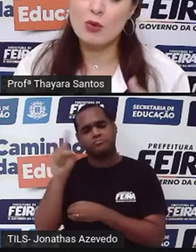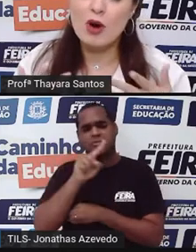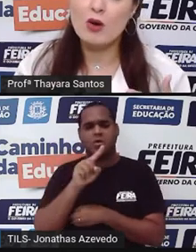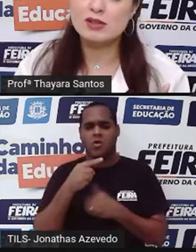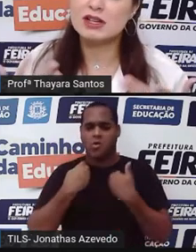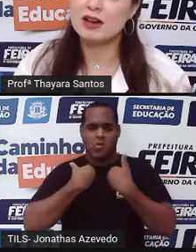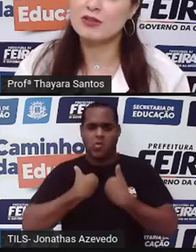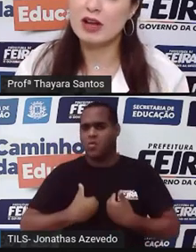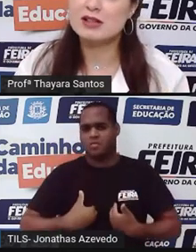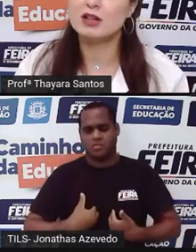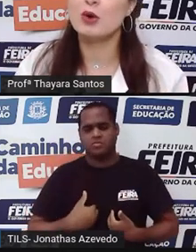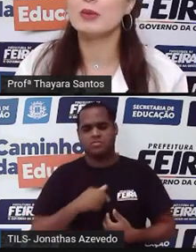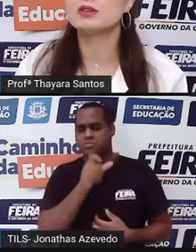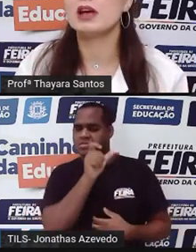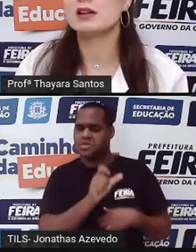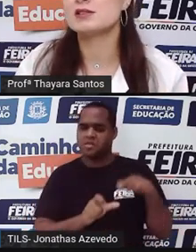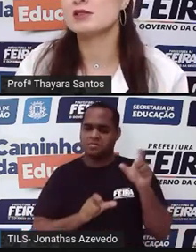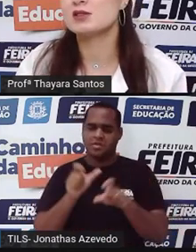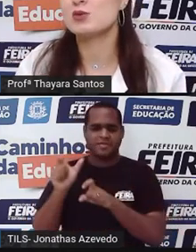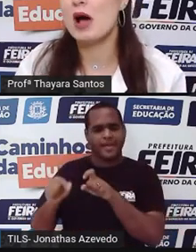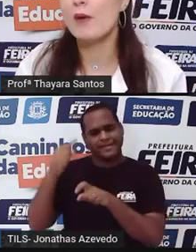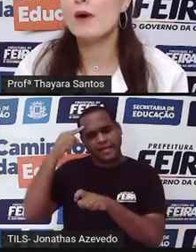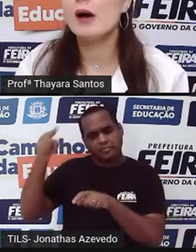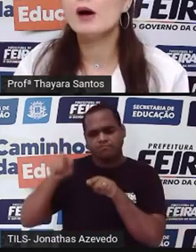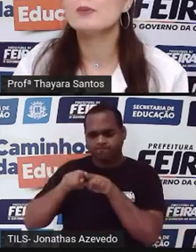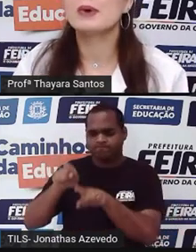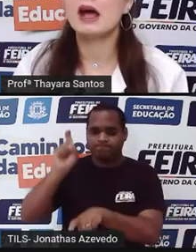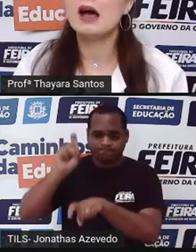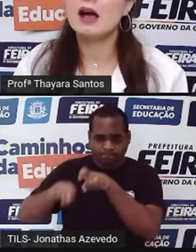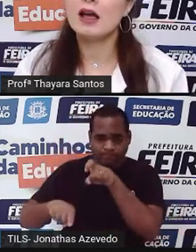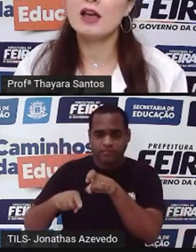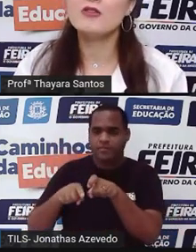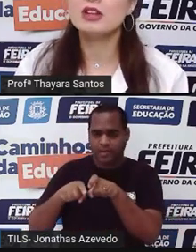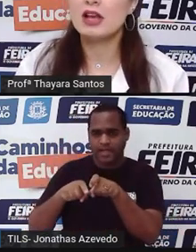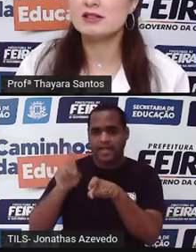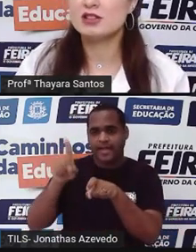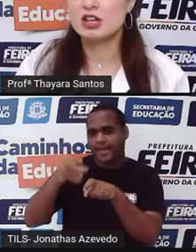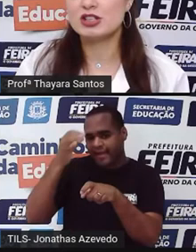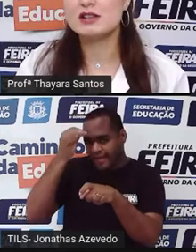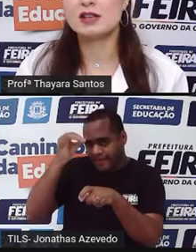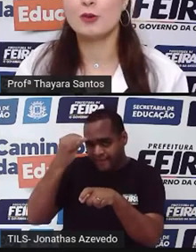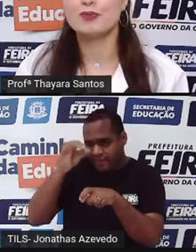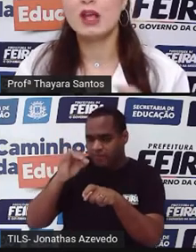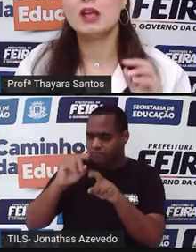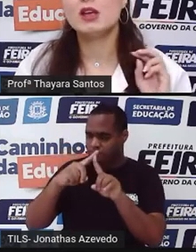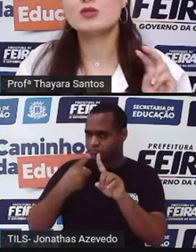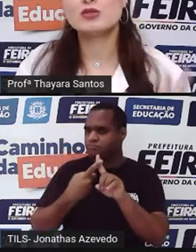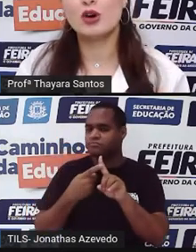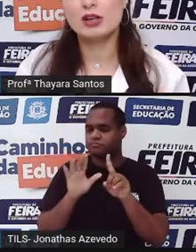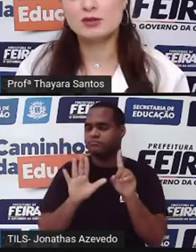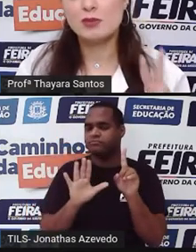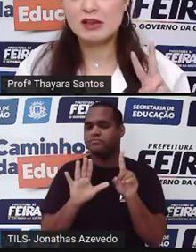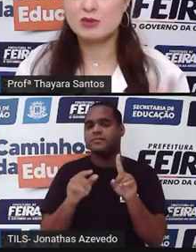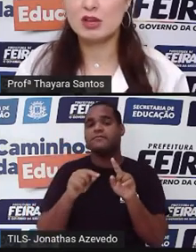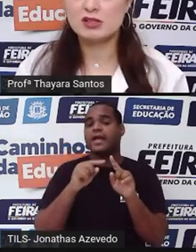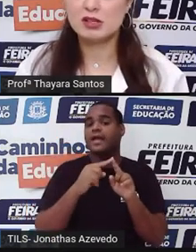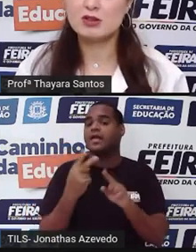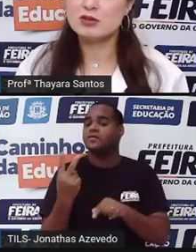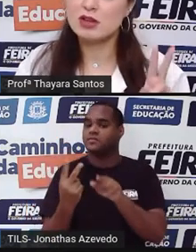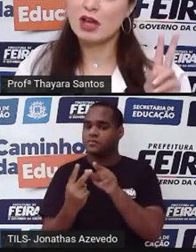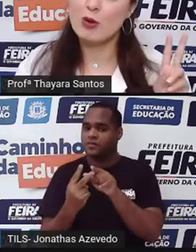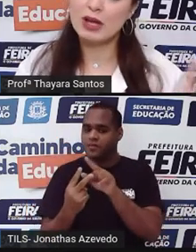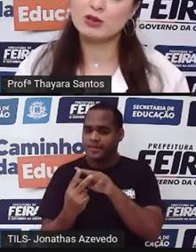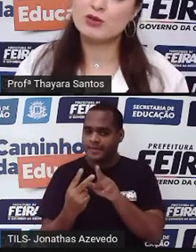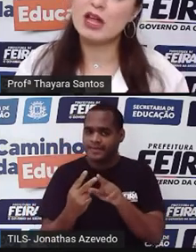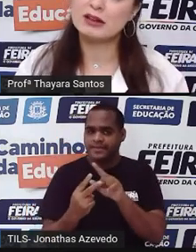mesmo né alguma coisa que ela faz ali no momento da relação sexual para evitar essa gestação e os dois mais